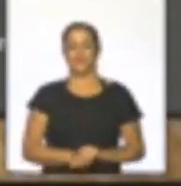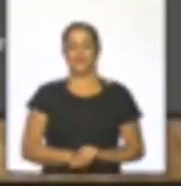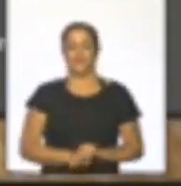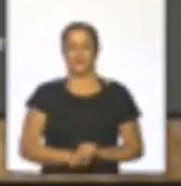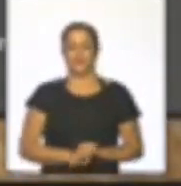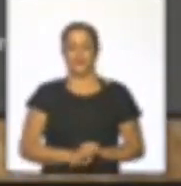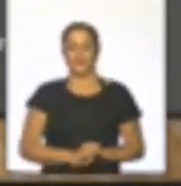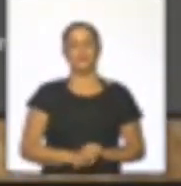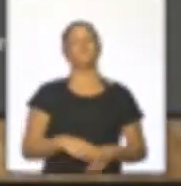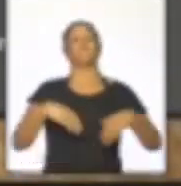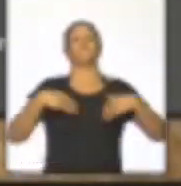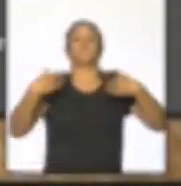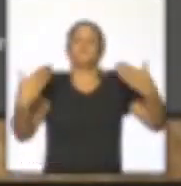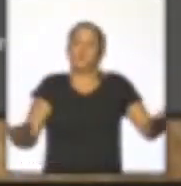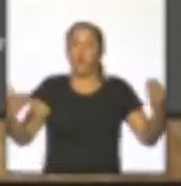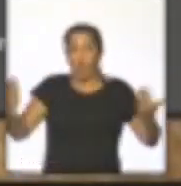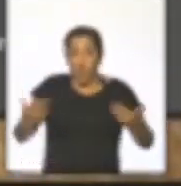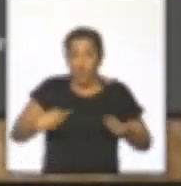Então, nós vamos a um exemplo.